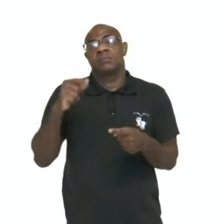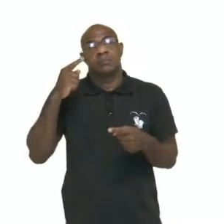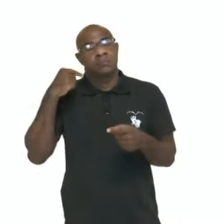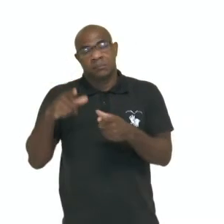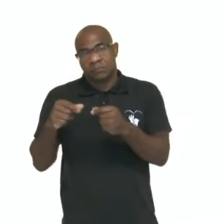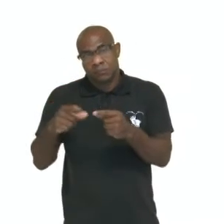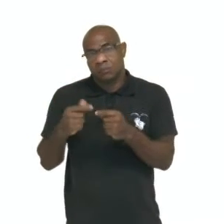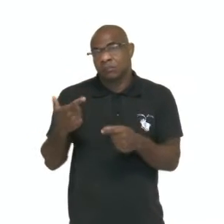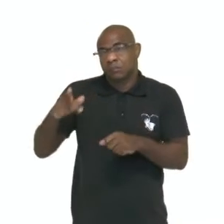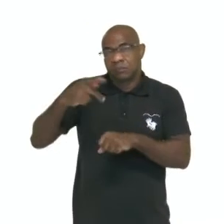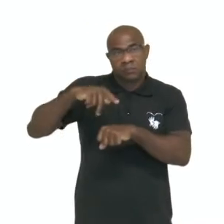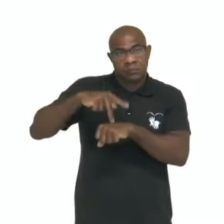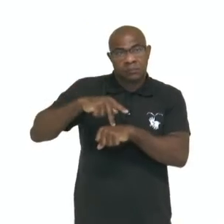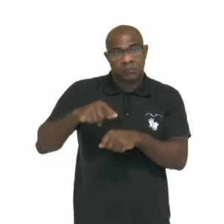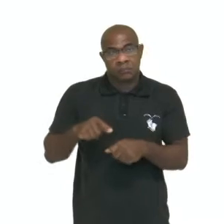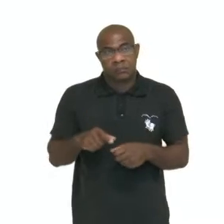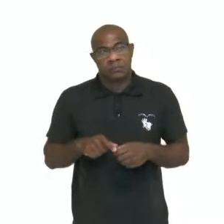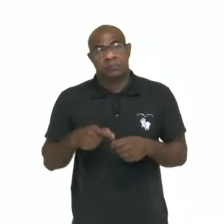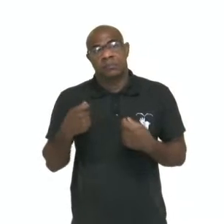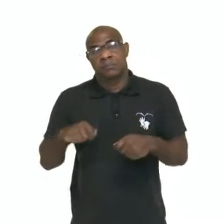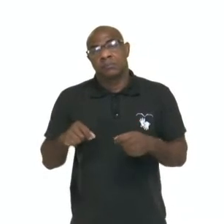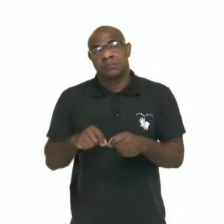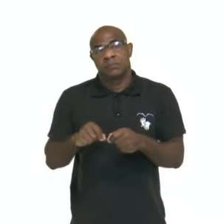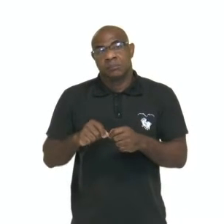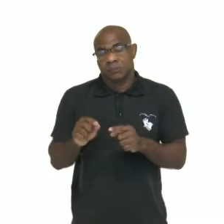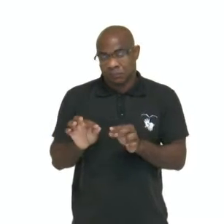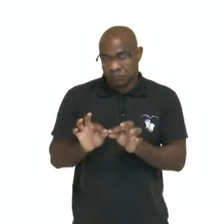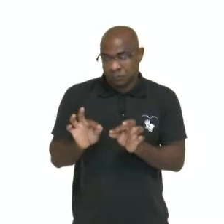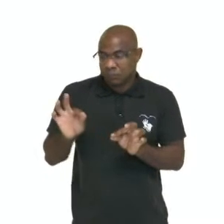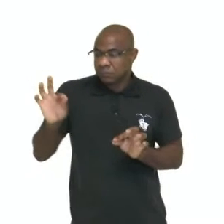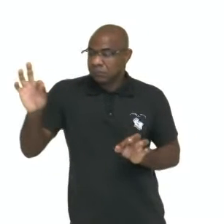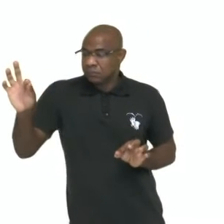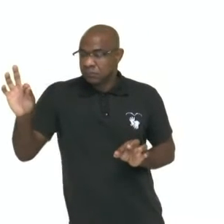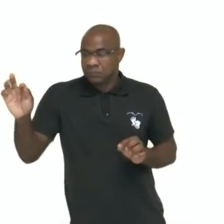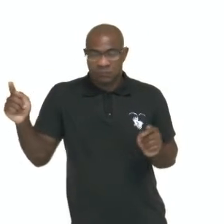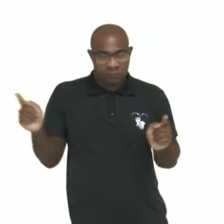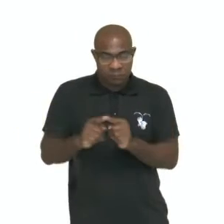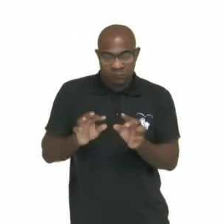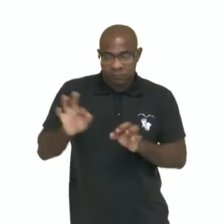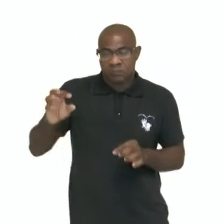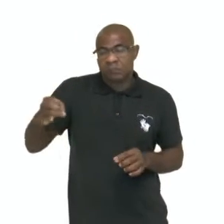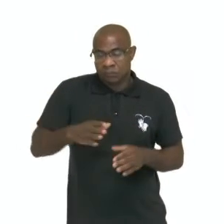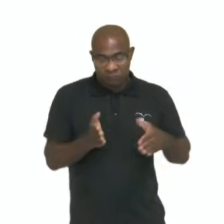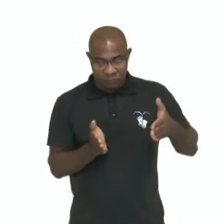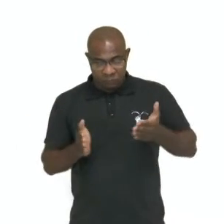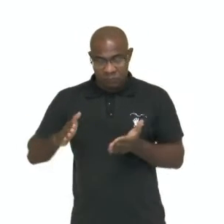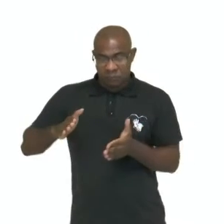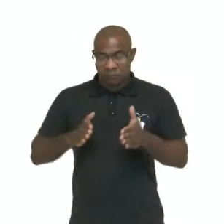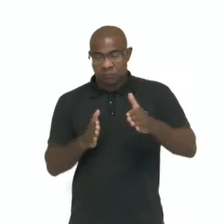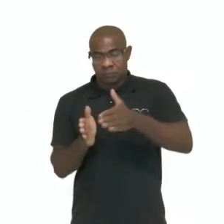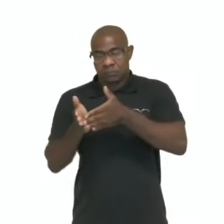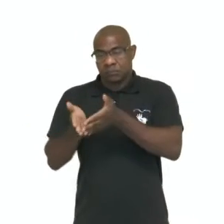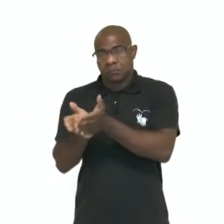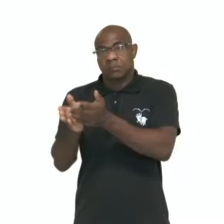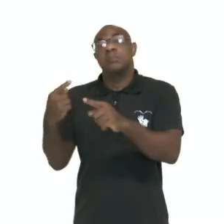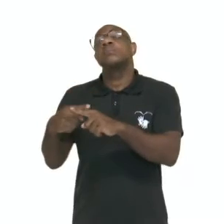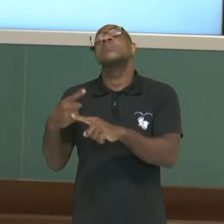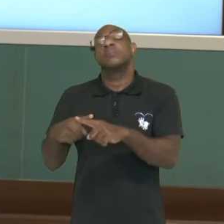outros países, né? Você encurta distâncias por meio dessa nova rota que, devido ao derretimento do